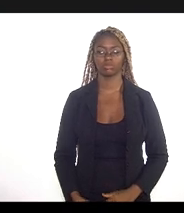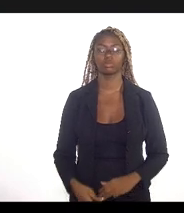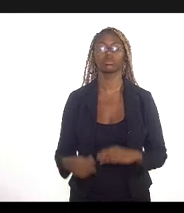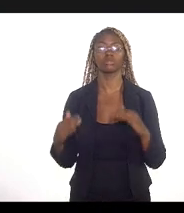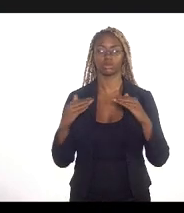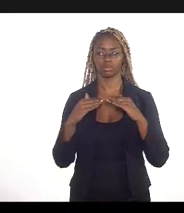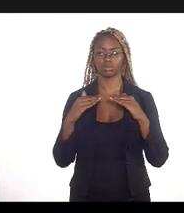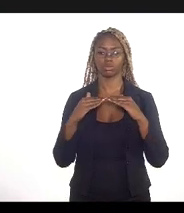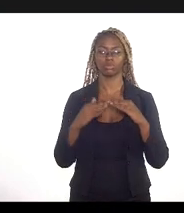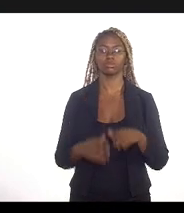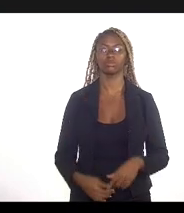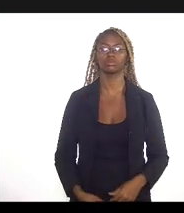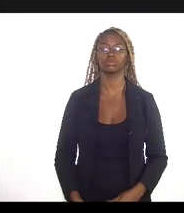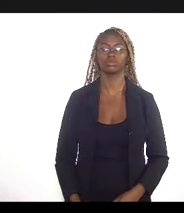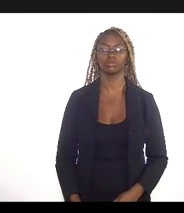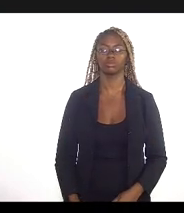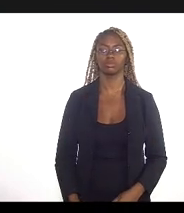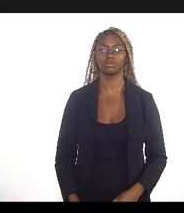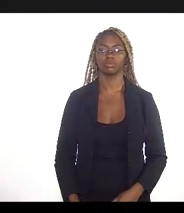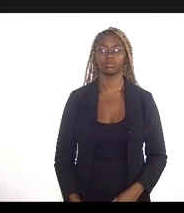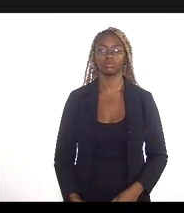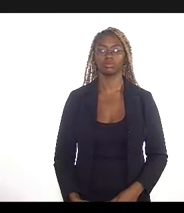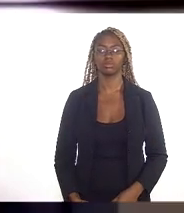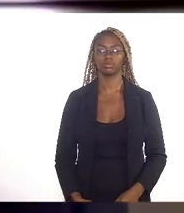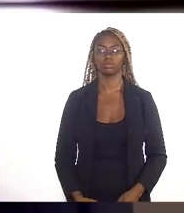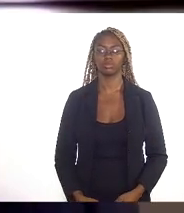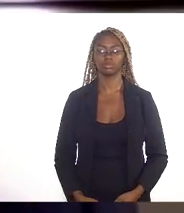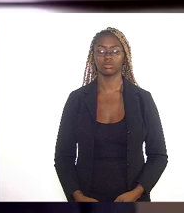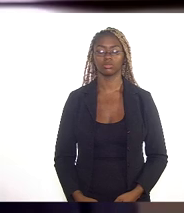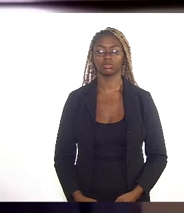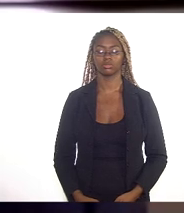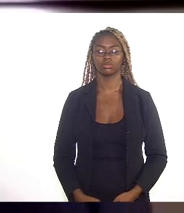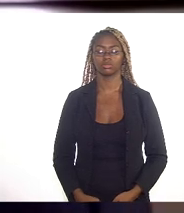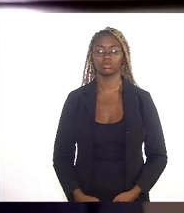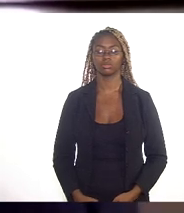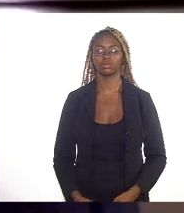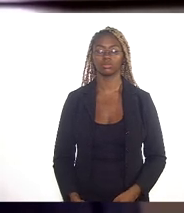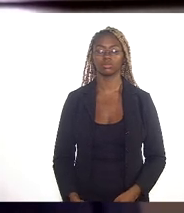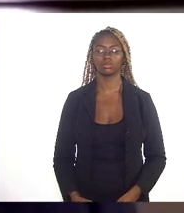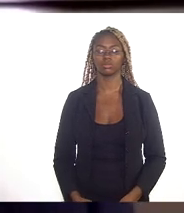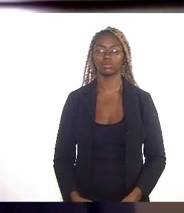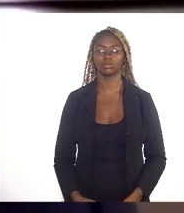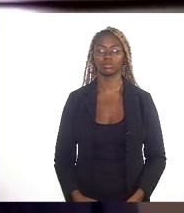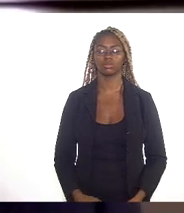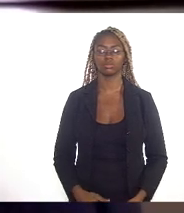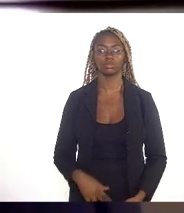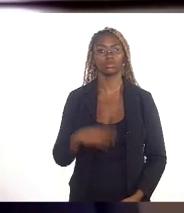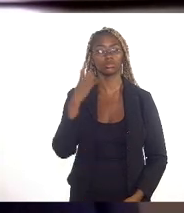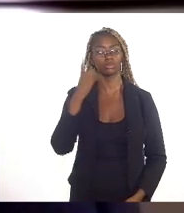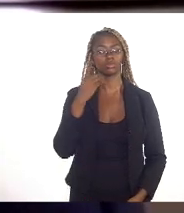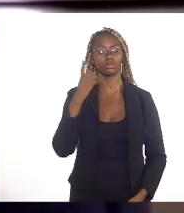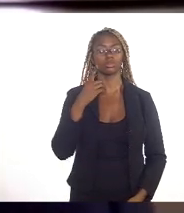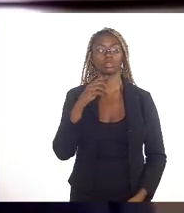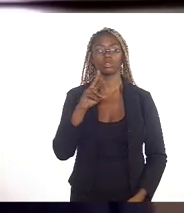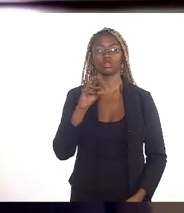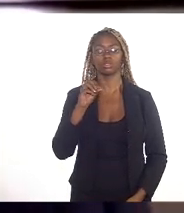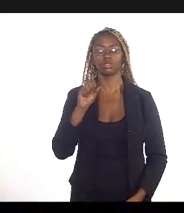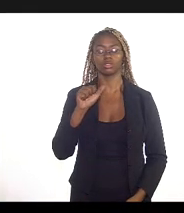Favorável, presidente. Os pareceres emitidos pela... Perdão, deputada Rosane